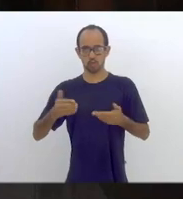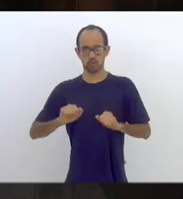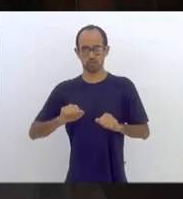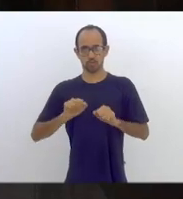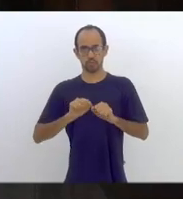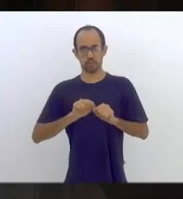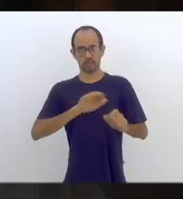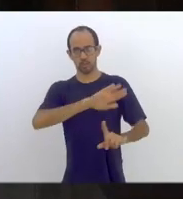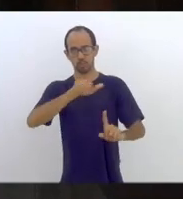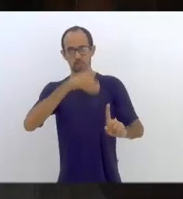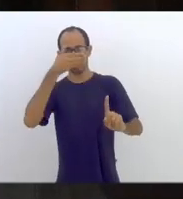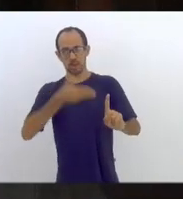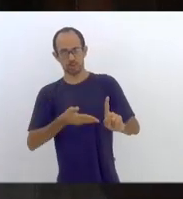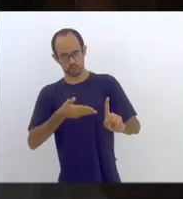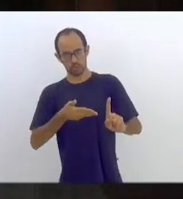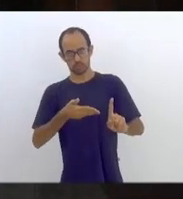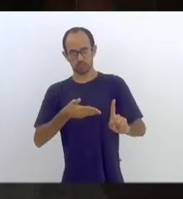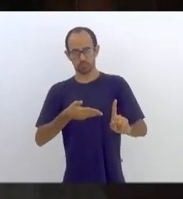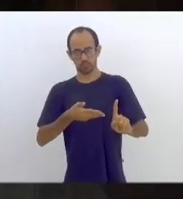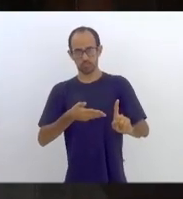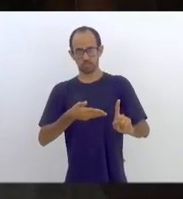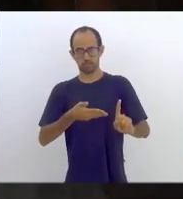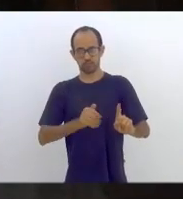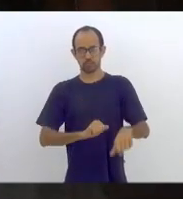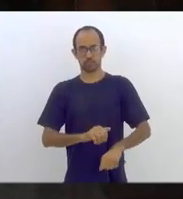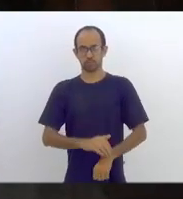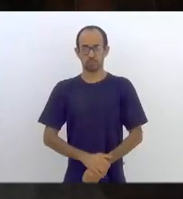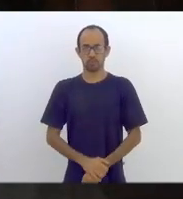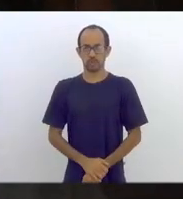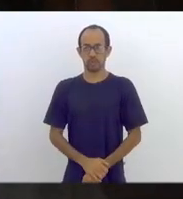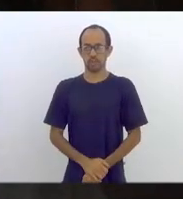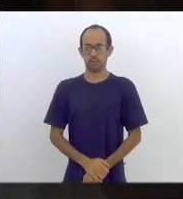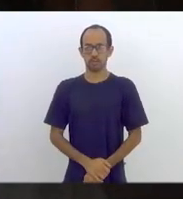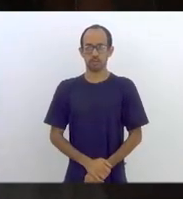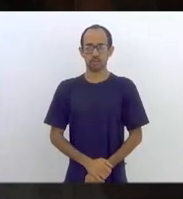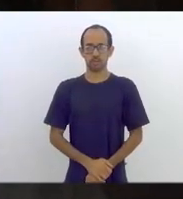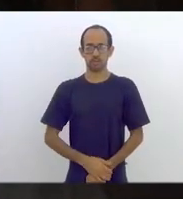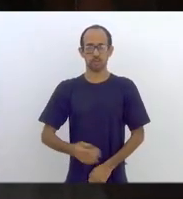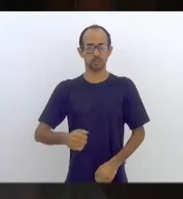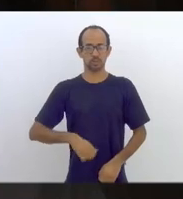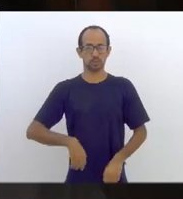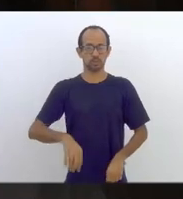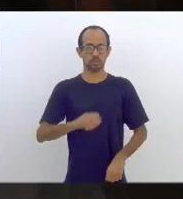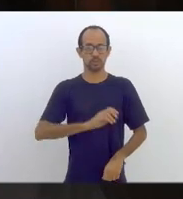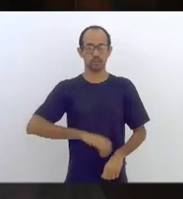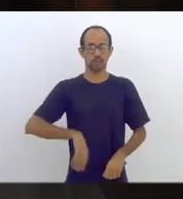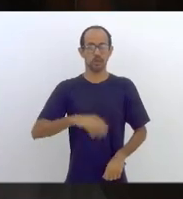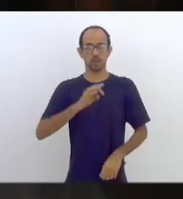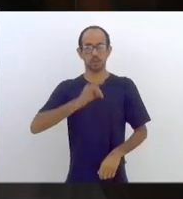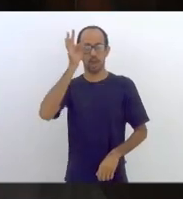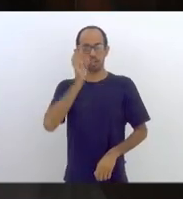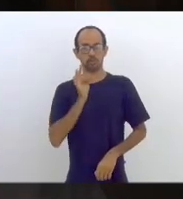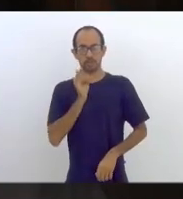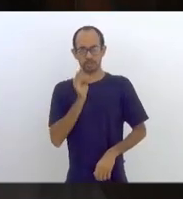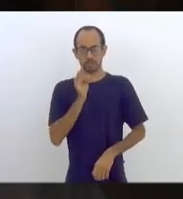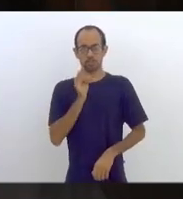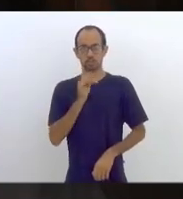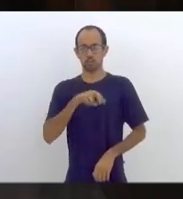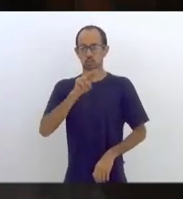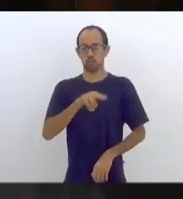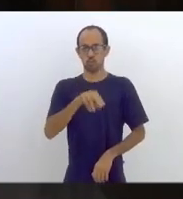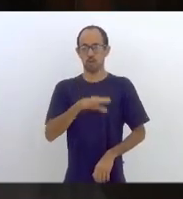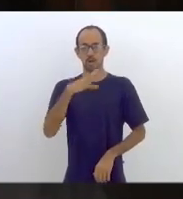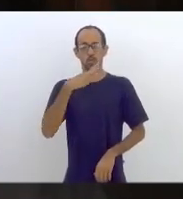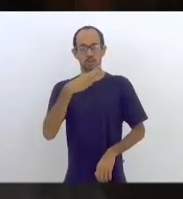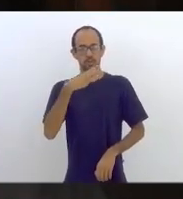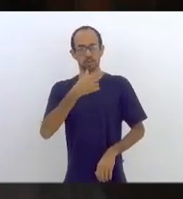uma homenagem devo dizer e dar um testemunho que nunca conheci um homem